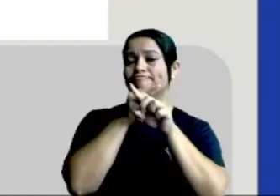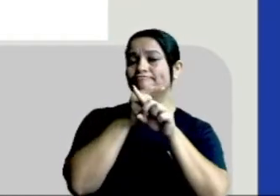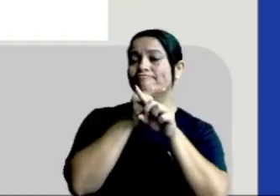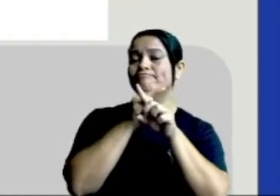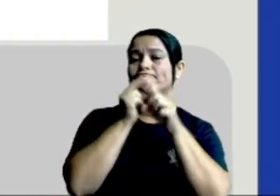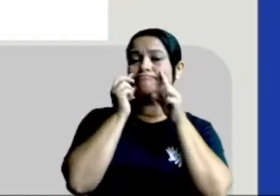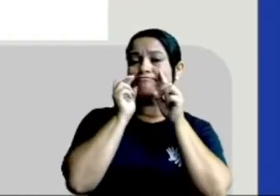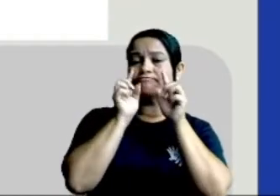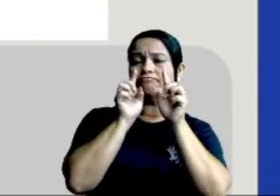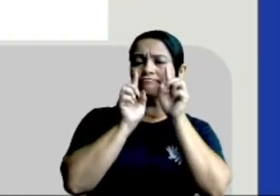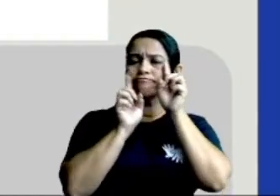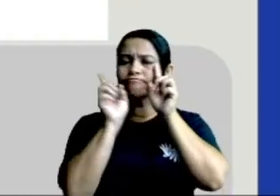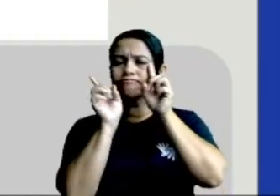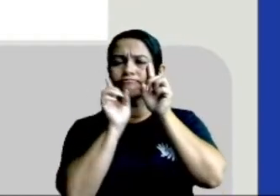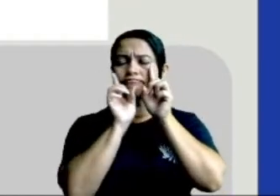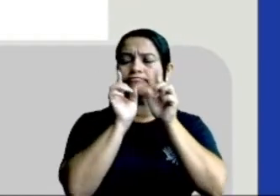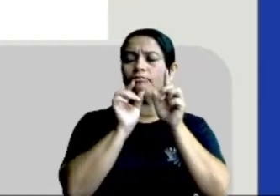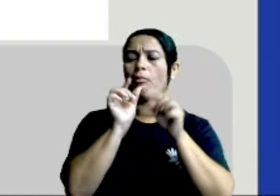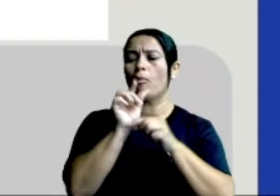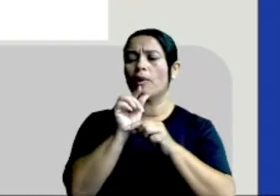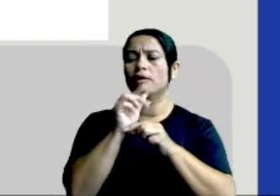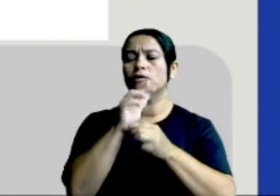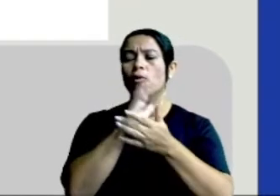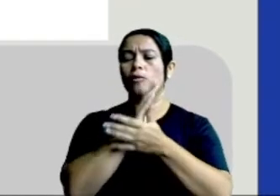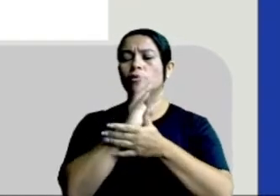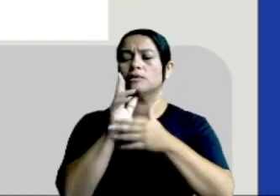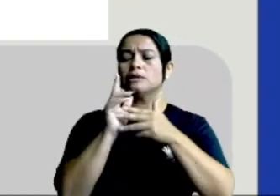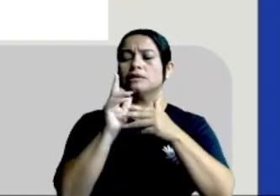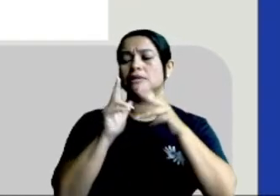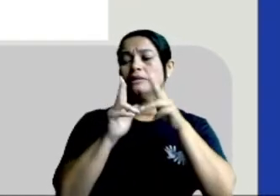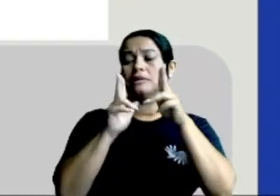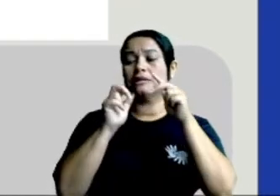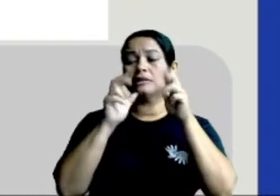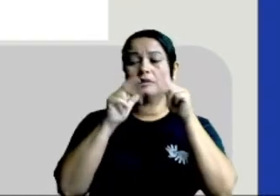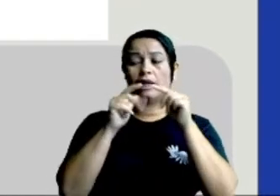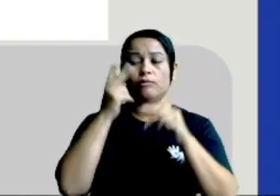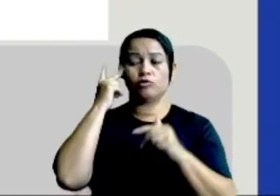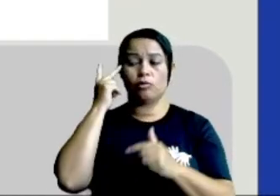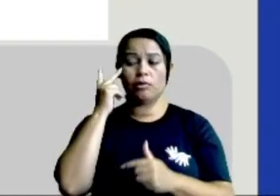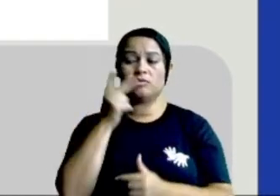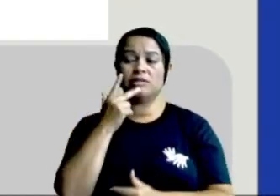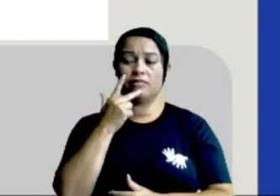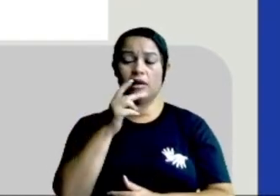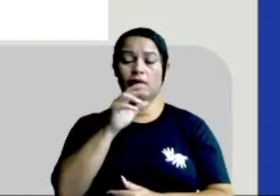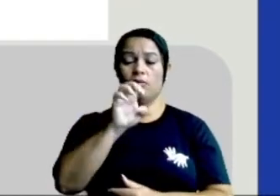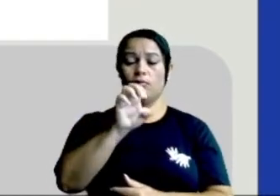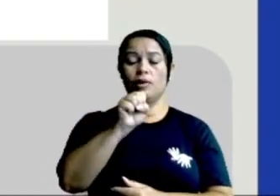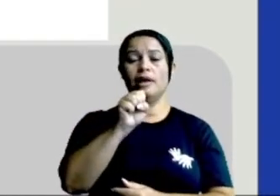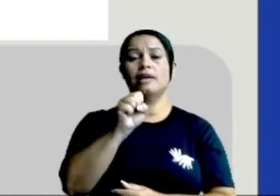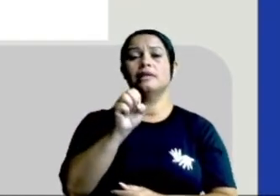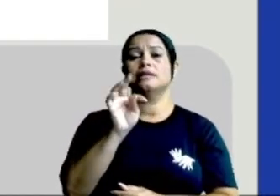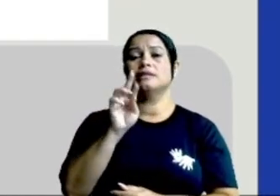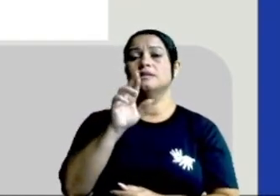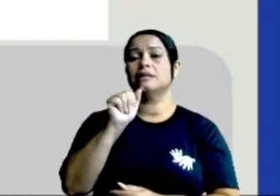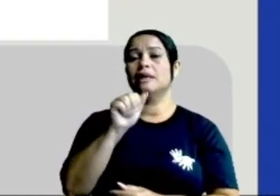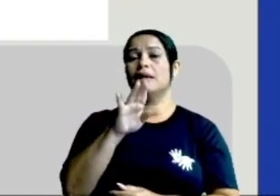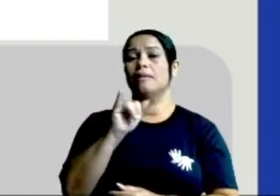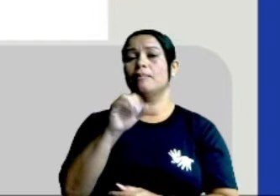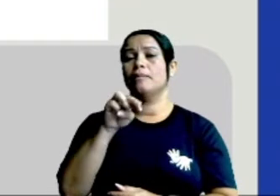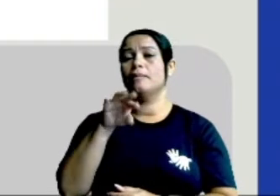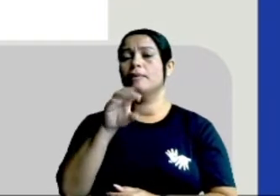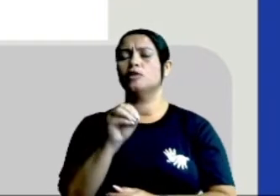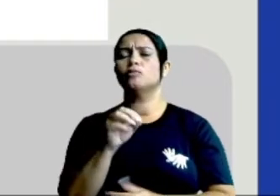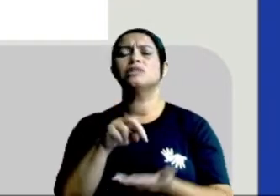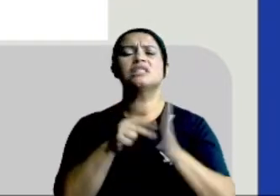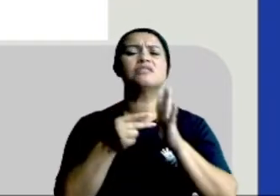ou zarolha, são termos mais comuns para se chamar o estrabismo. Nada mais é do que uma